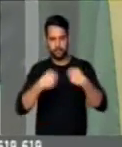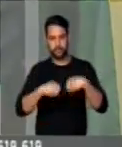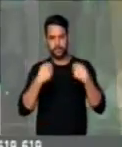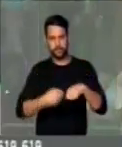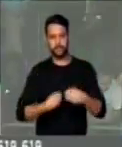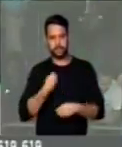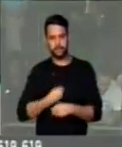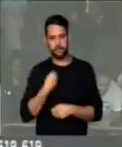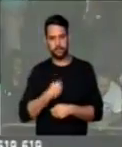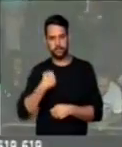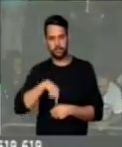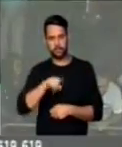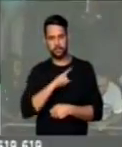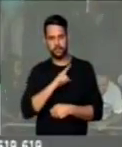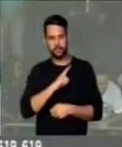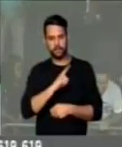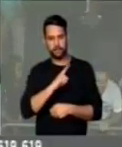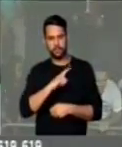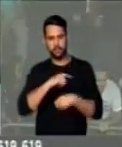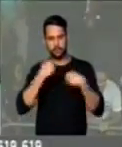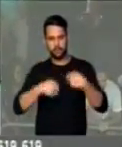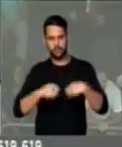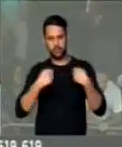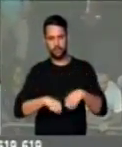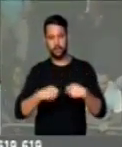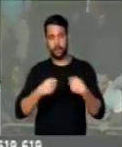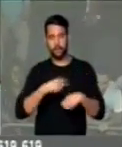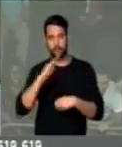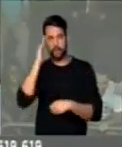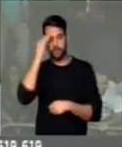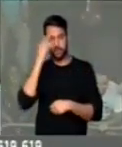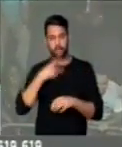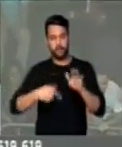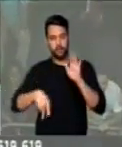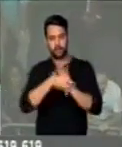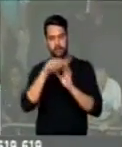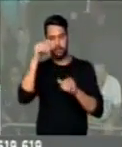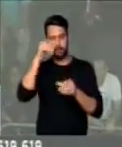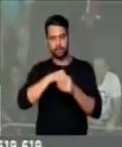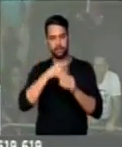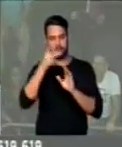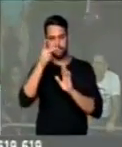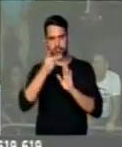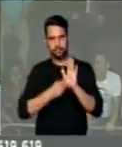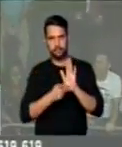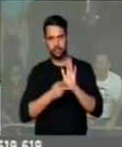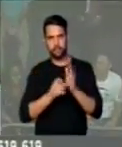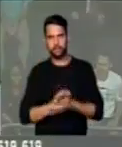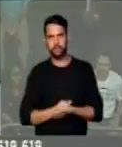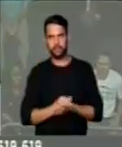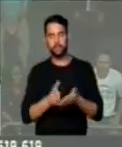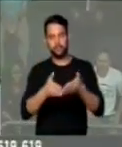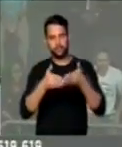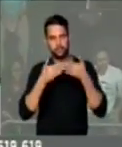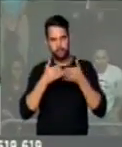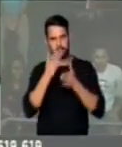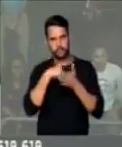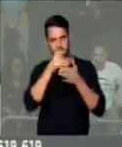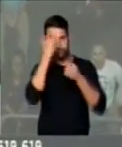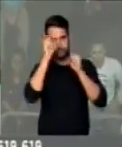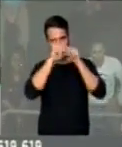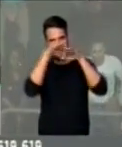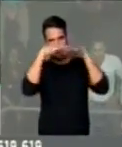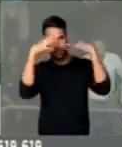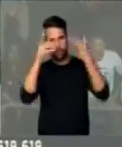necessário que nós tenhamos a compreensão que até para votar as matérias... Pedir à galeria que